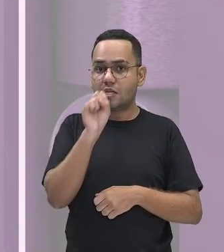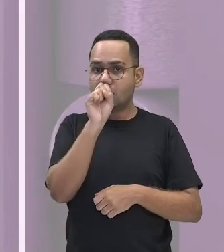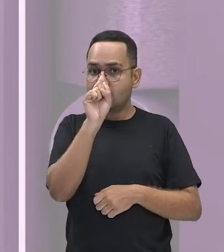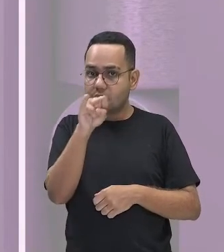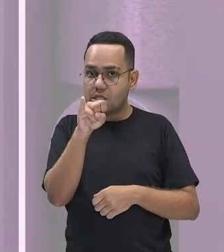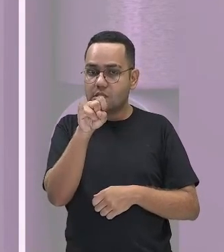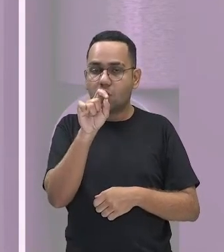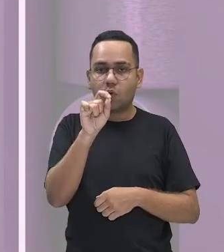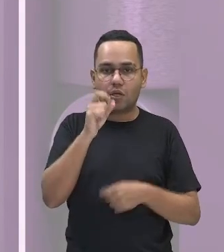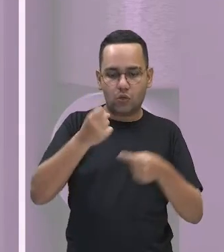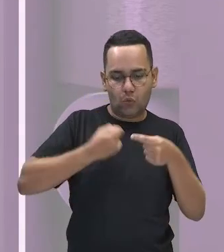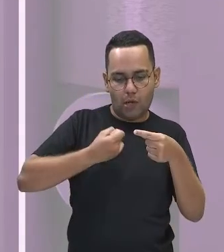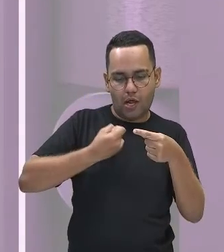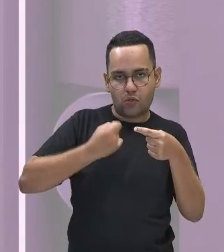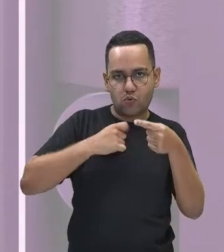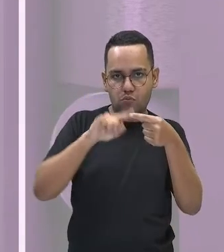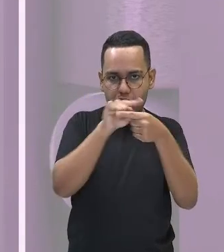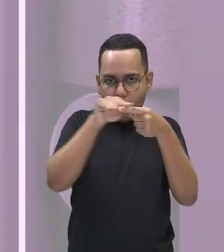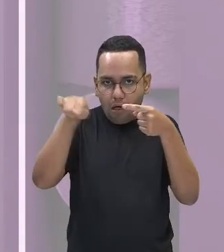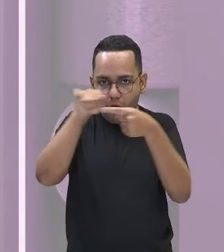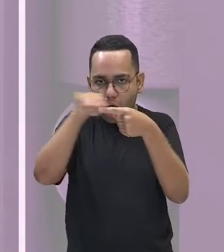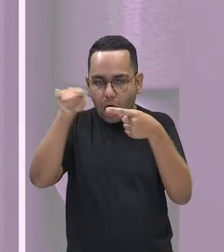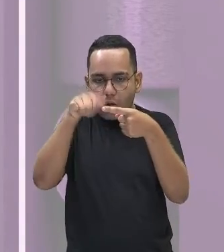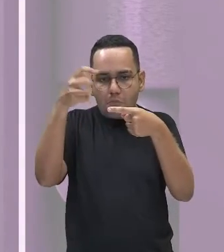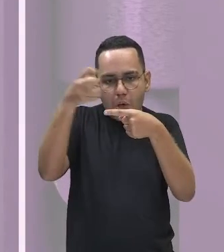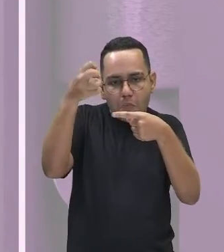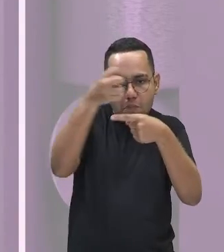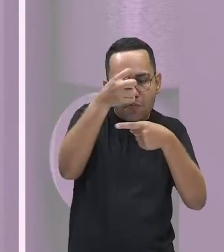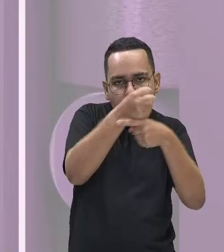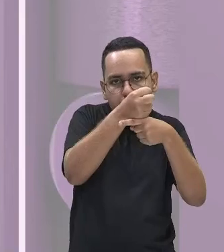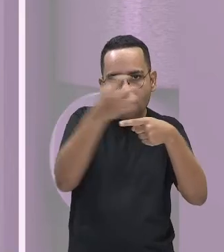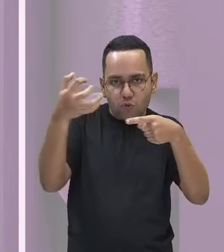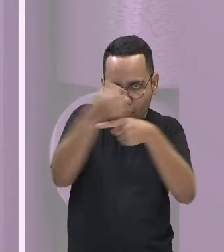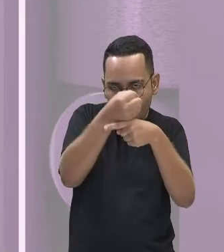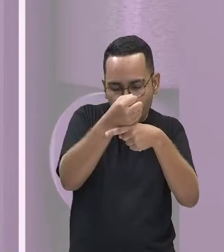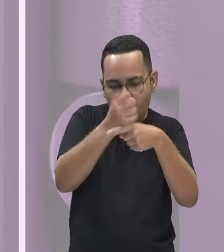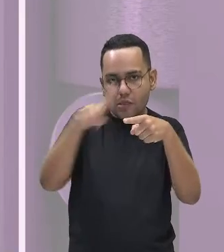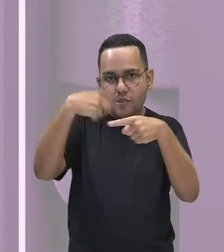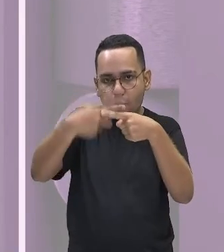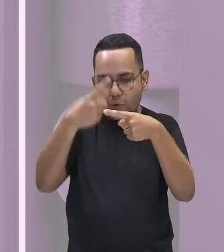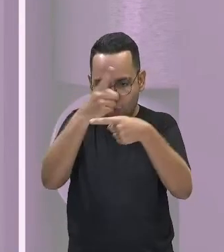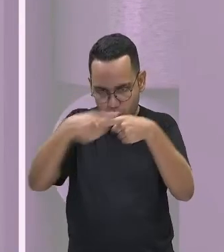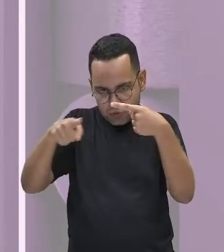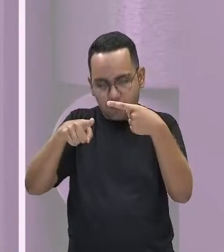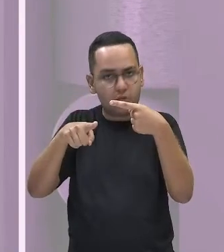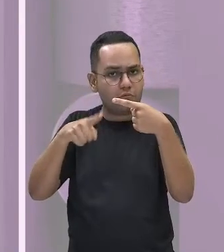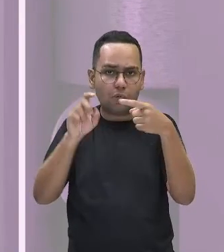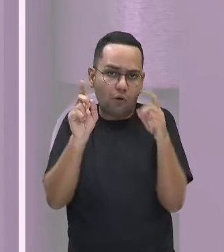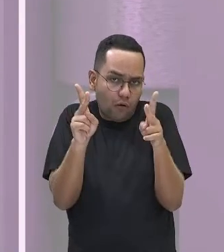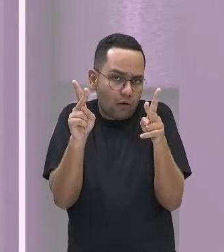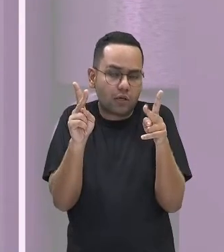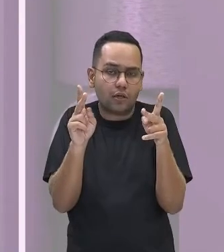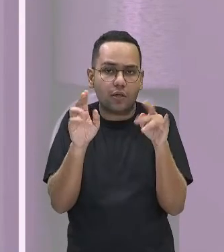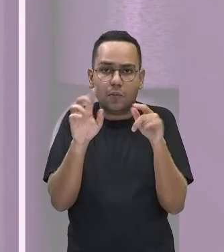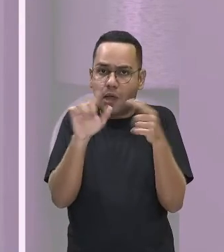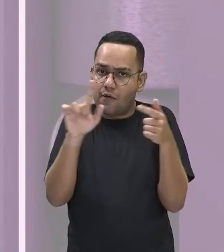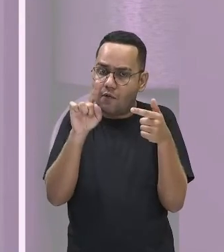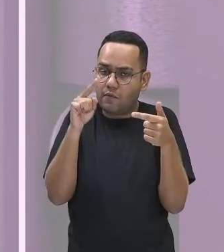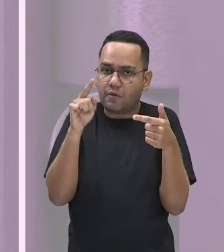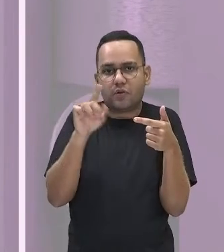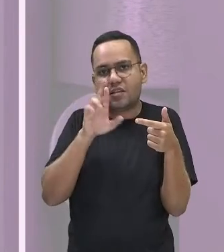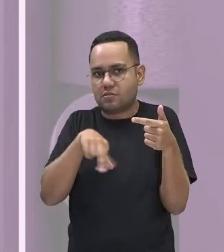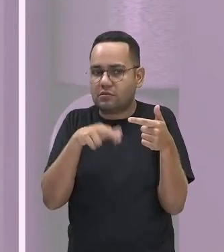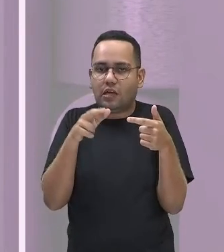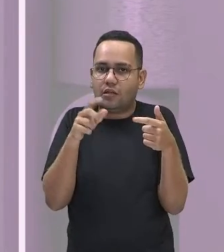depois dividir, não tem problema, você vai chegar no mesmo resultado. Mas é você que vai escolher como resolver, tá